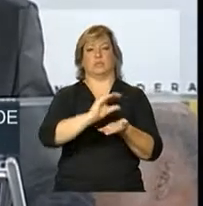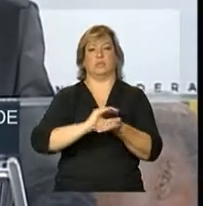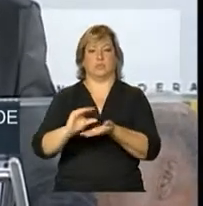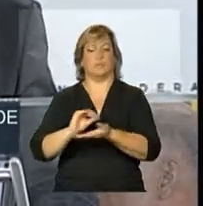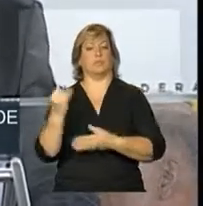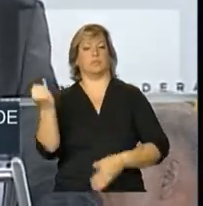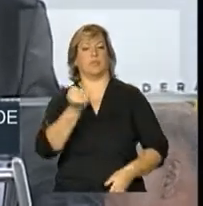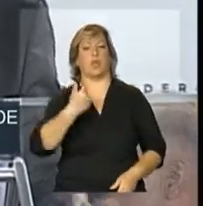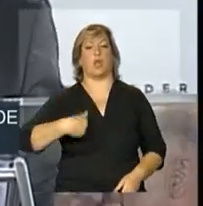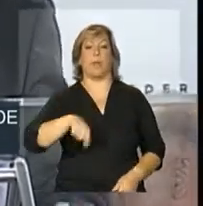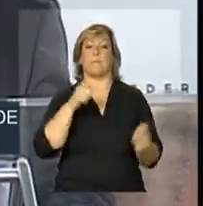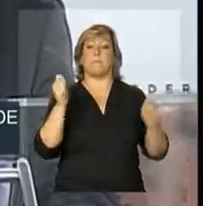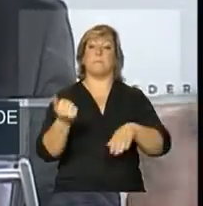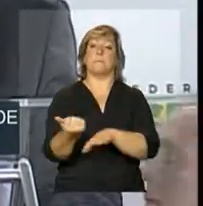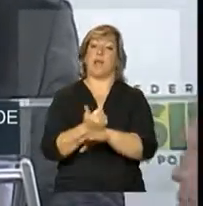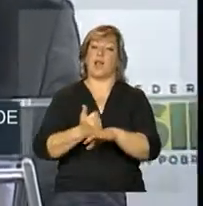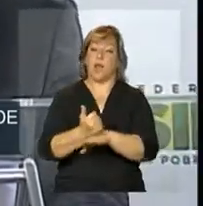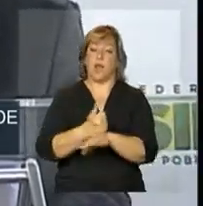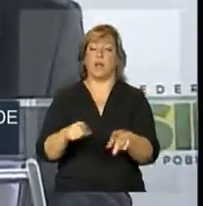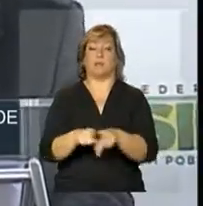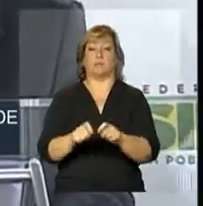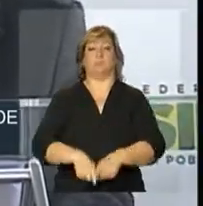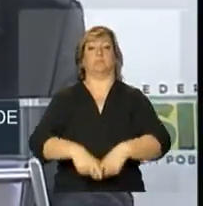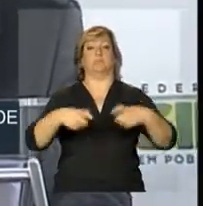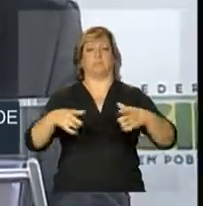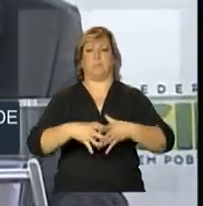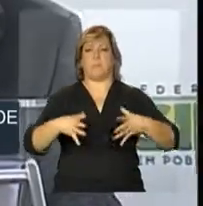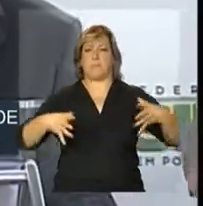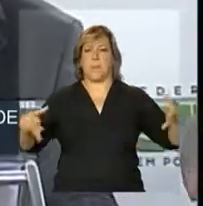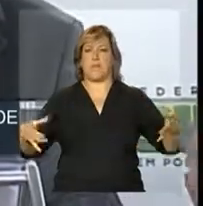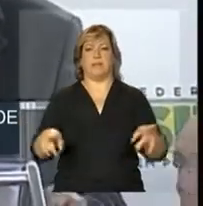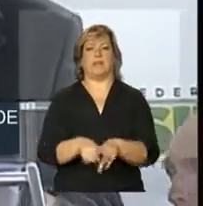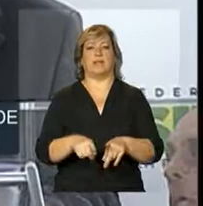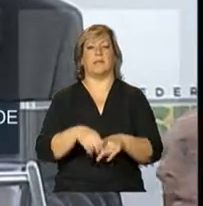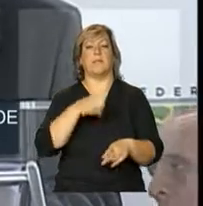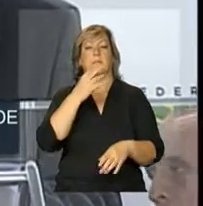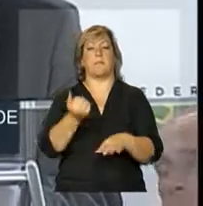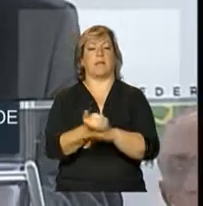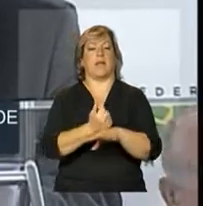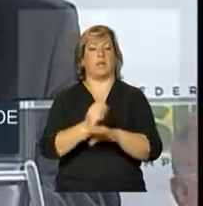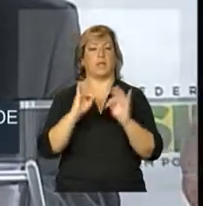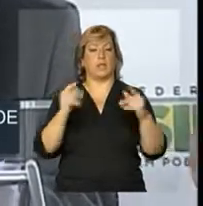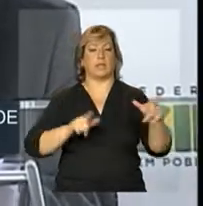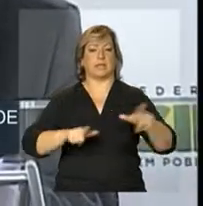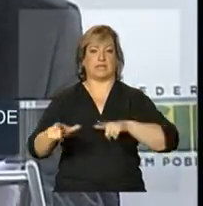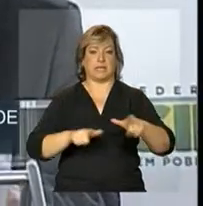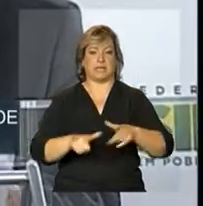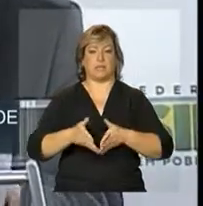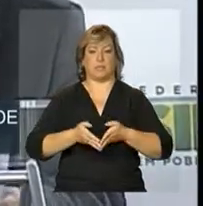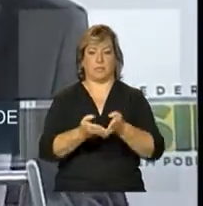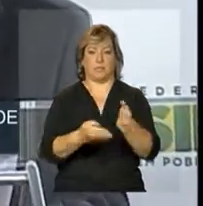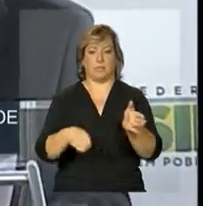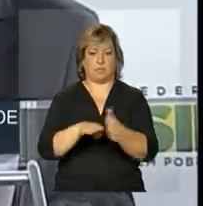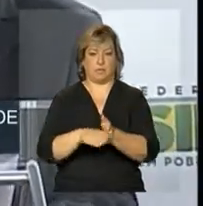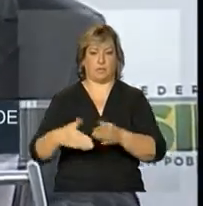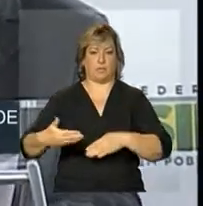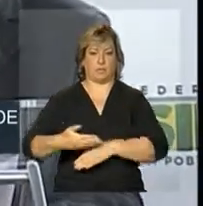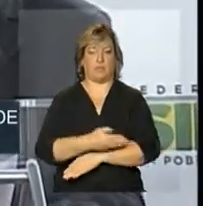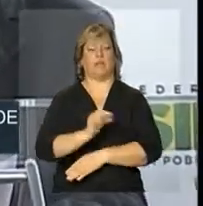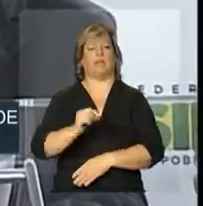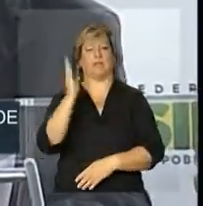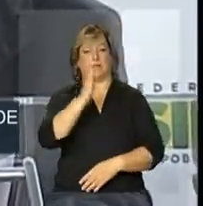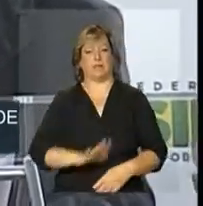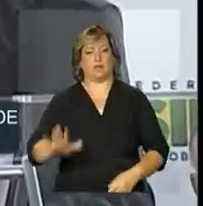para que a gente possa melhorar, ampliar e dar mais eficiência a todo o sistema portuário nacional. Por isso, um